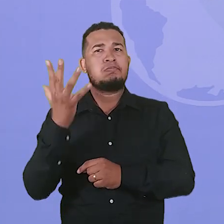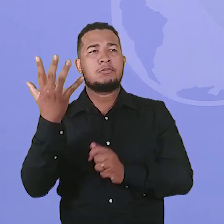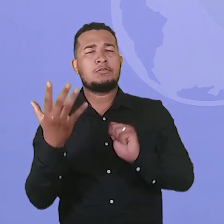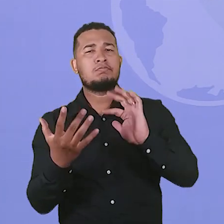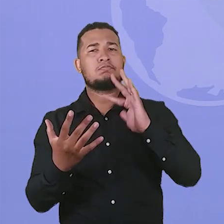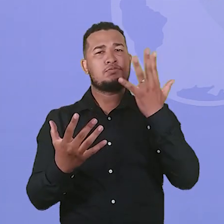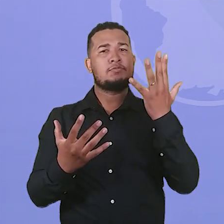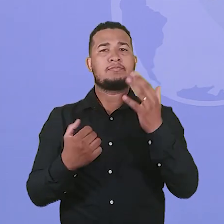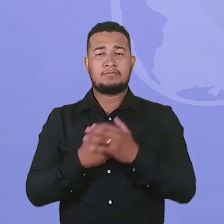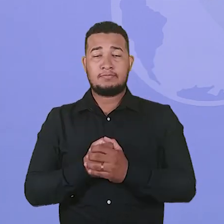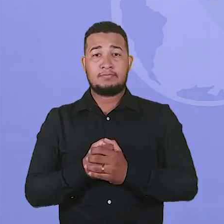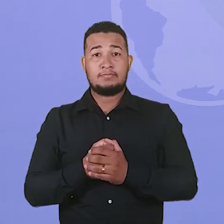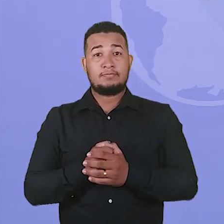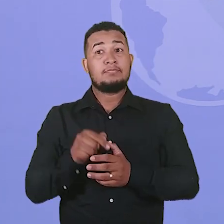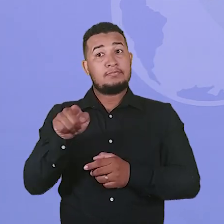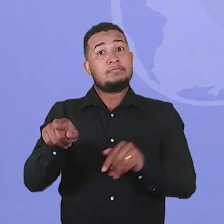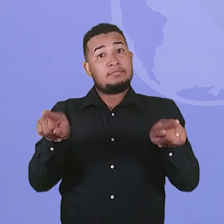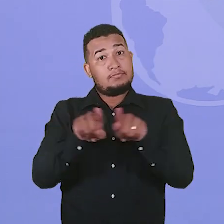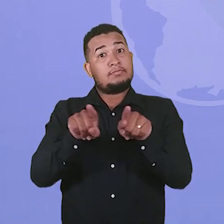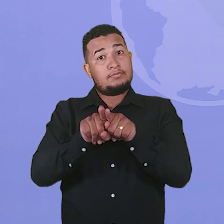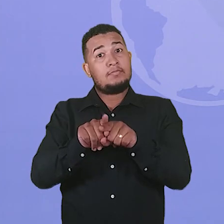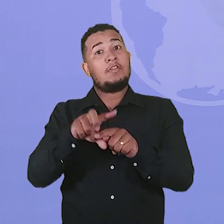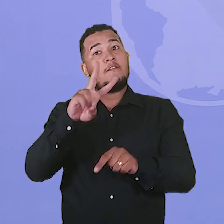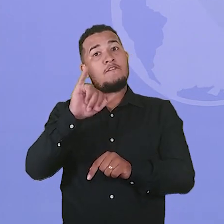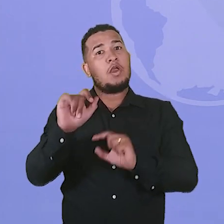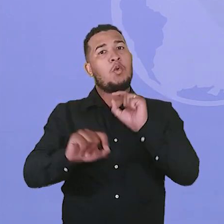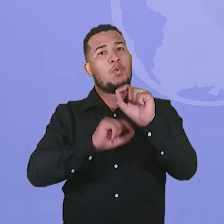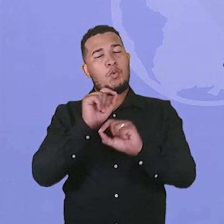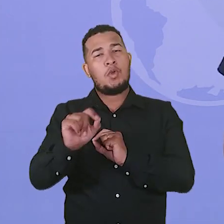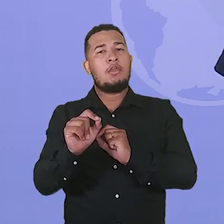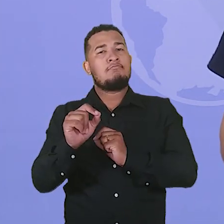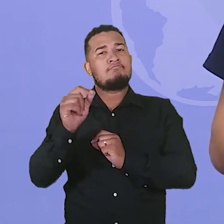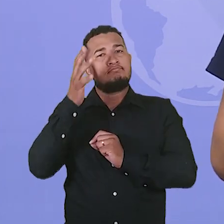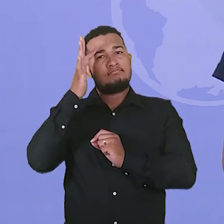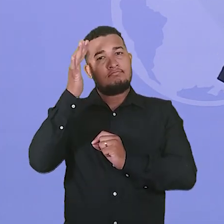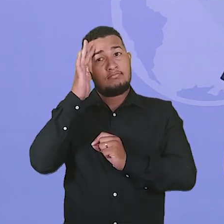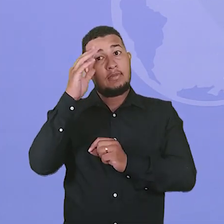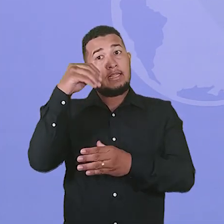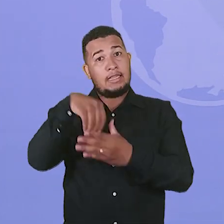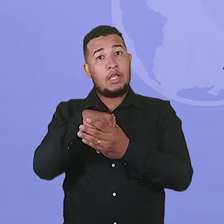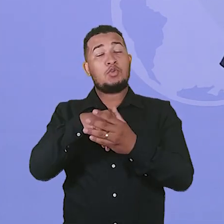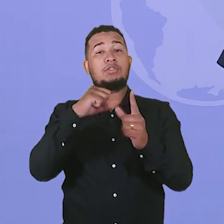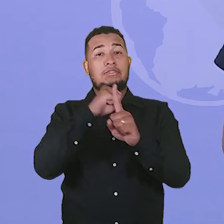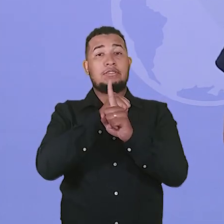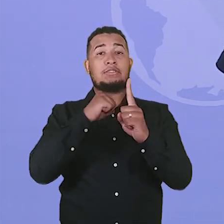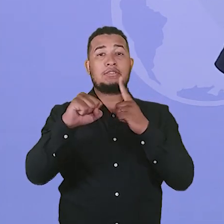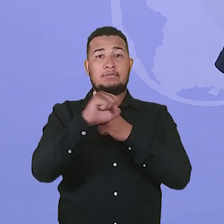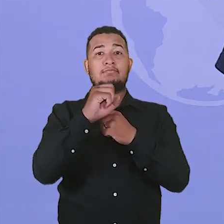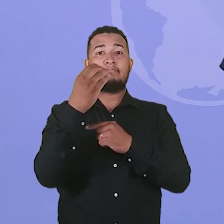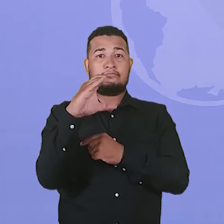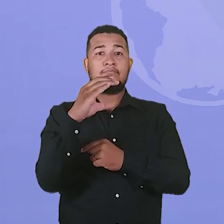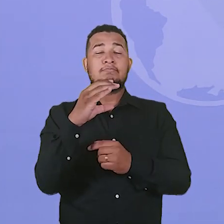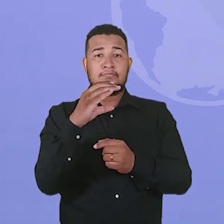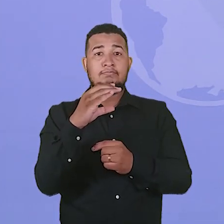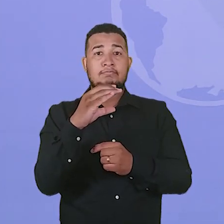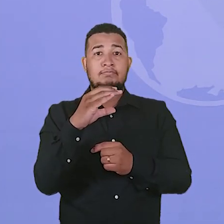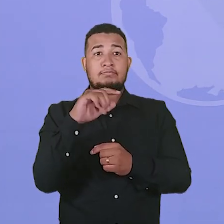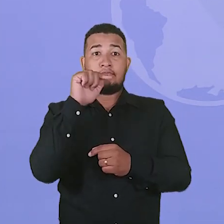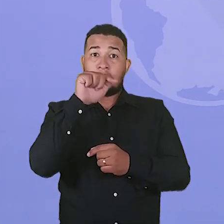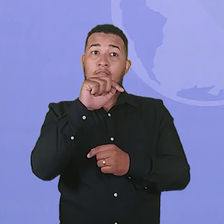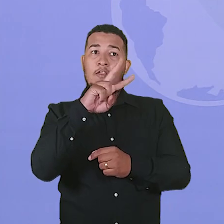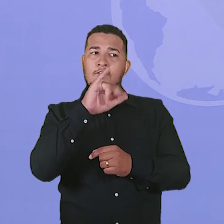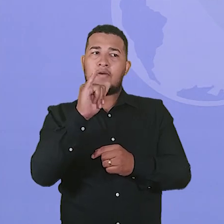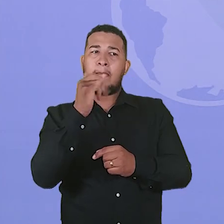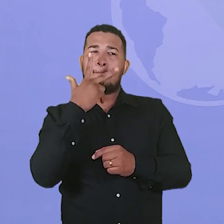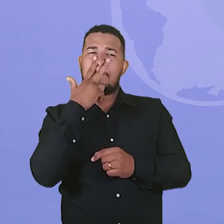hipóteses, né? E isso vai ser levado inicialmente para as ciências sociais, né? E que